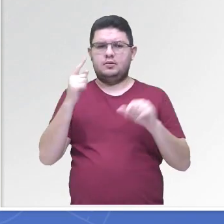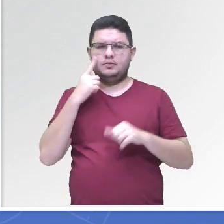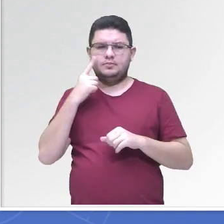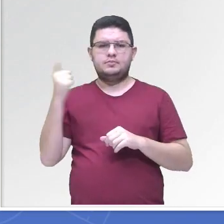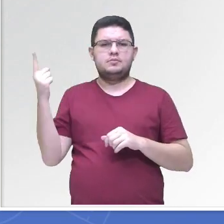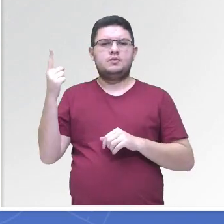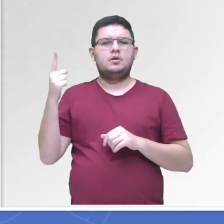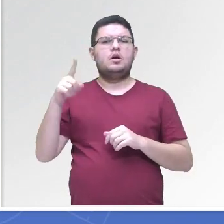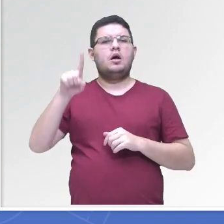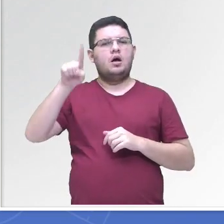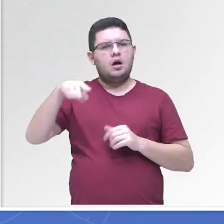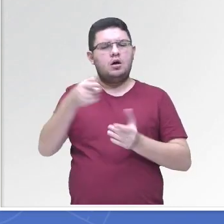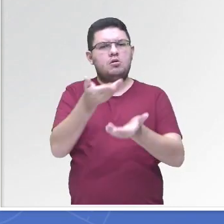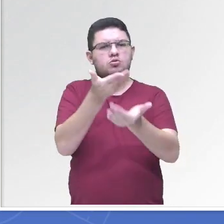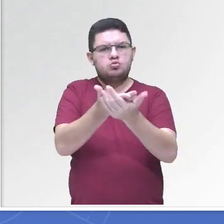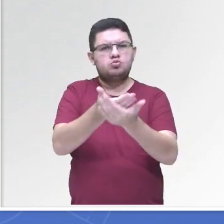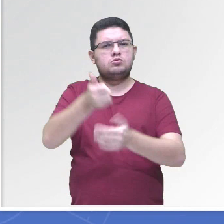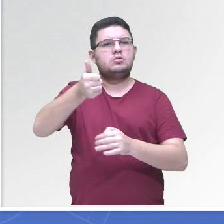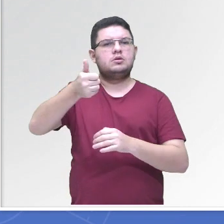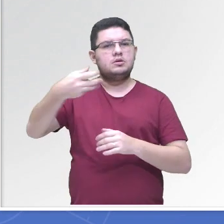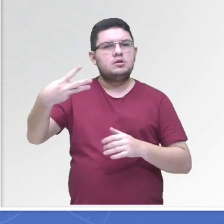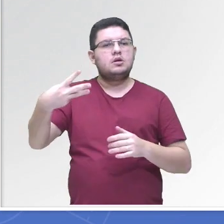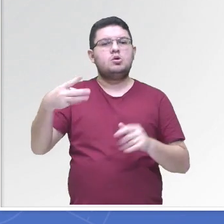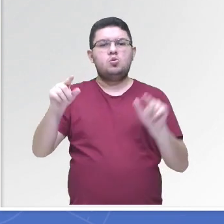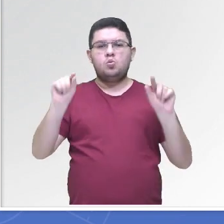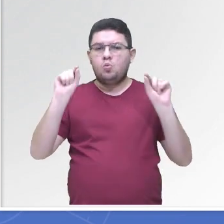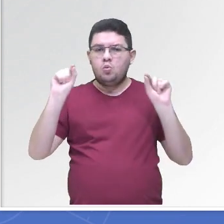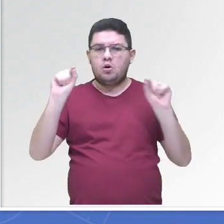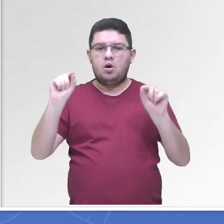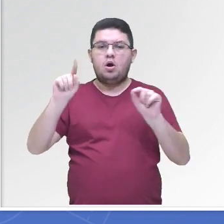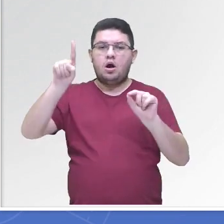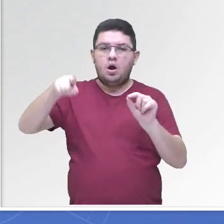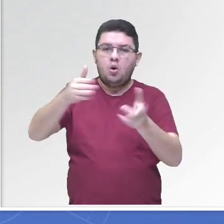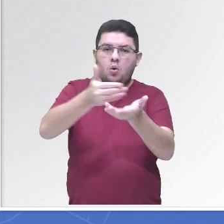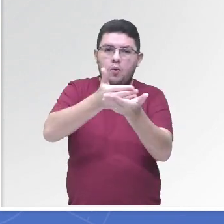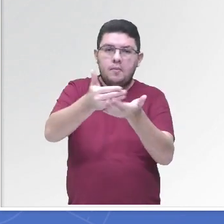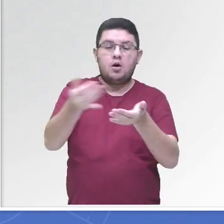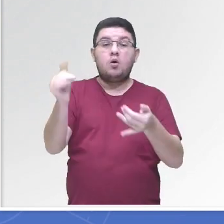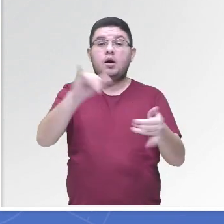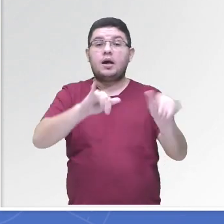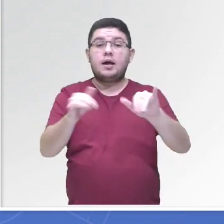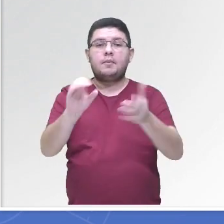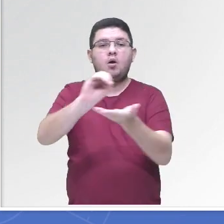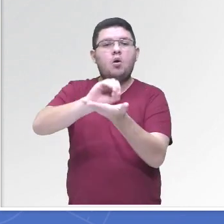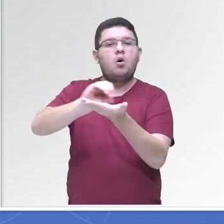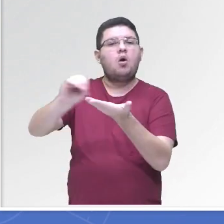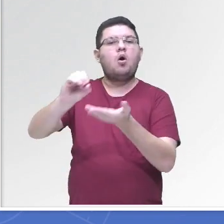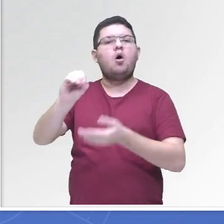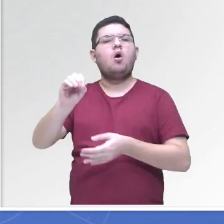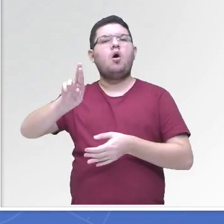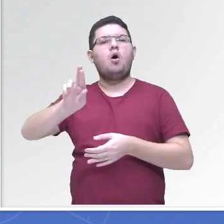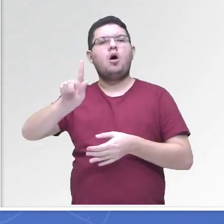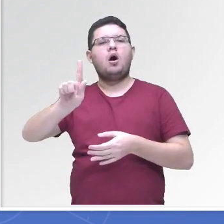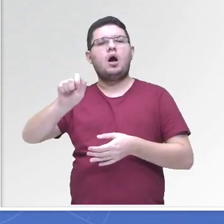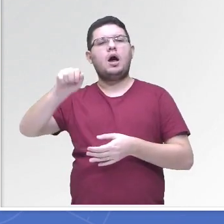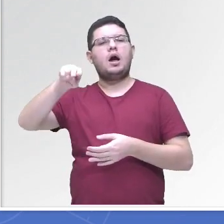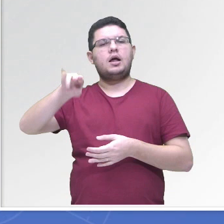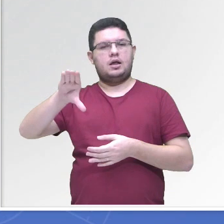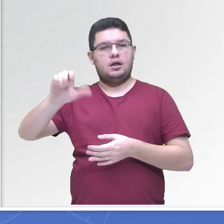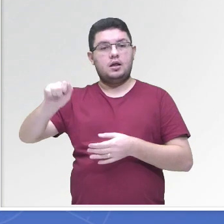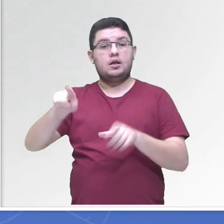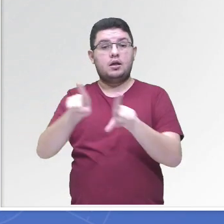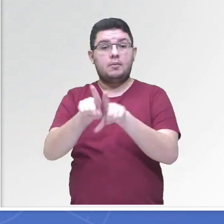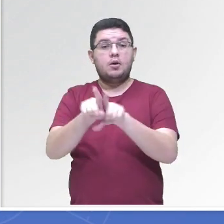aula 13, a gente vai falar um pouco sobre a introdução à química orgânica e o estudo